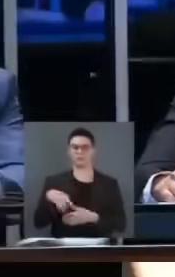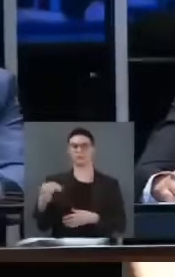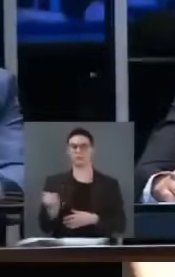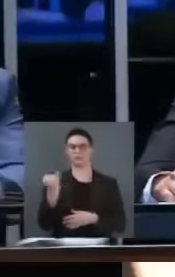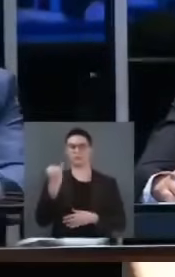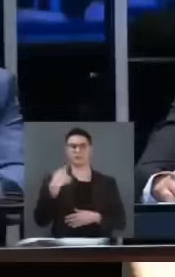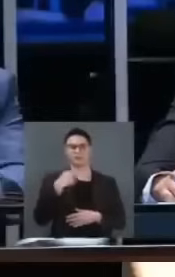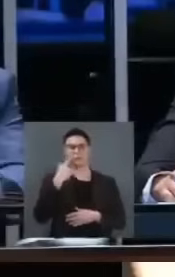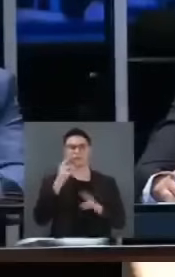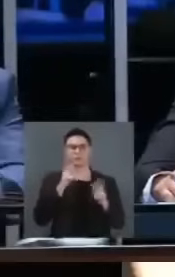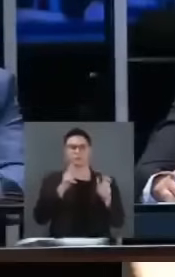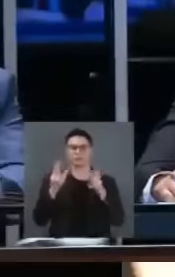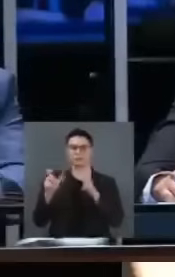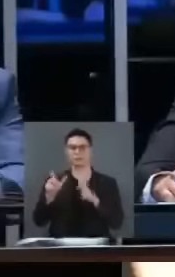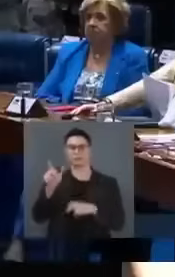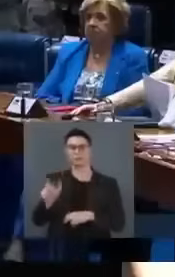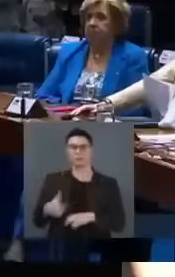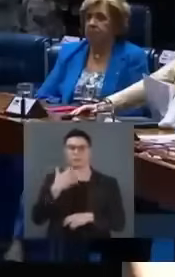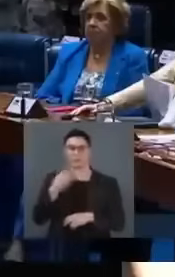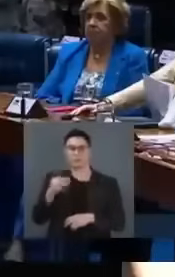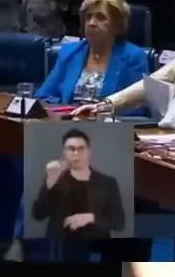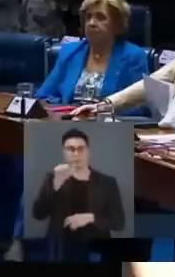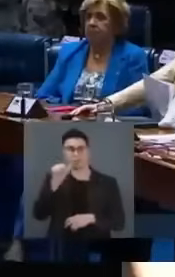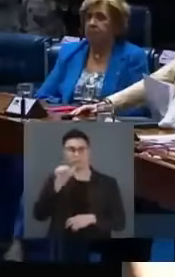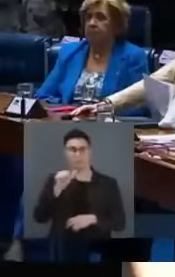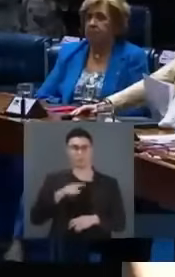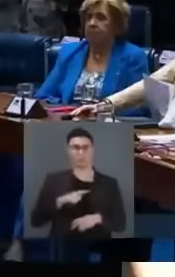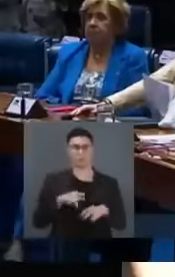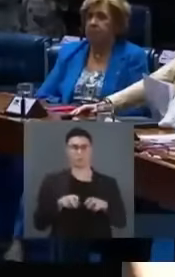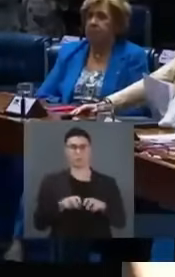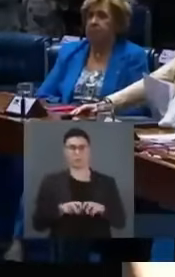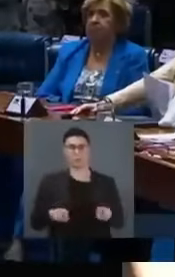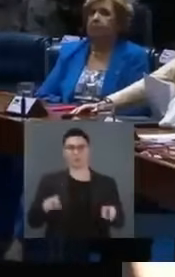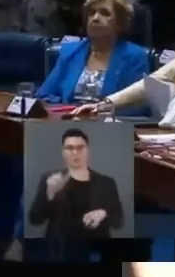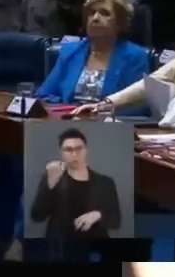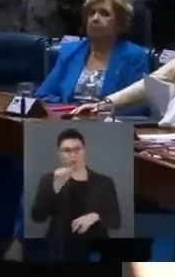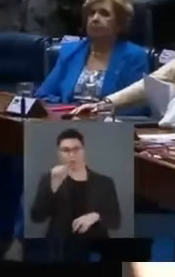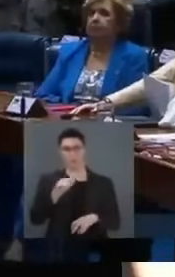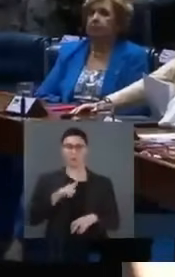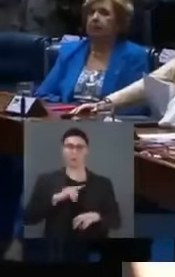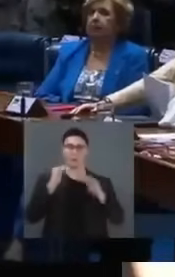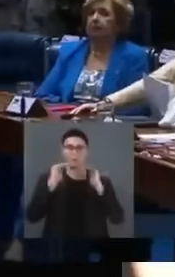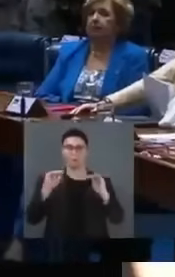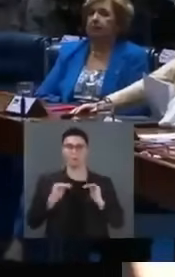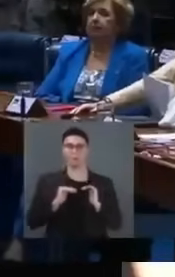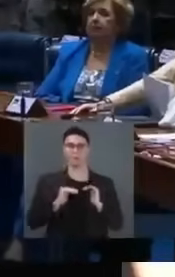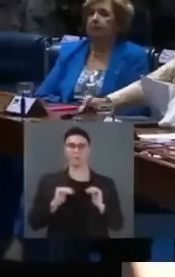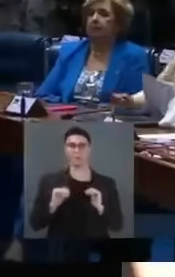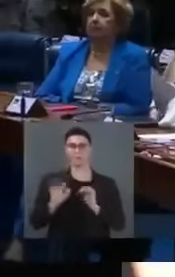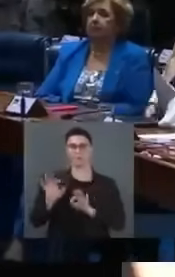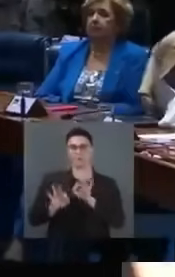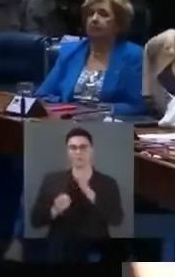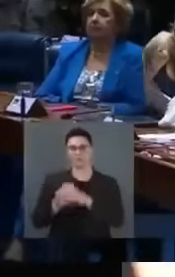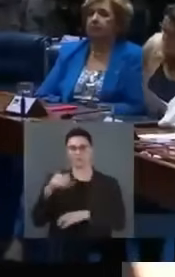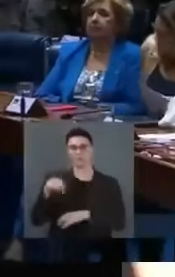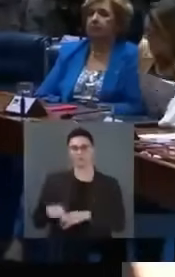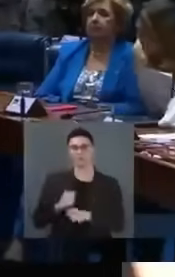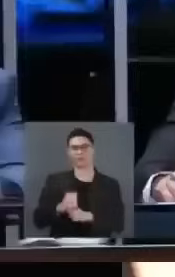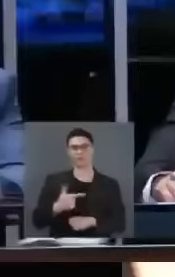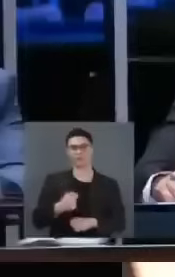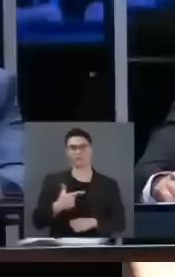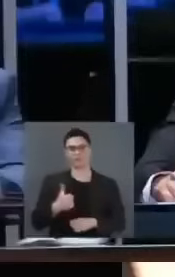importante ouvir a posição das senadoras mulheres. Nós temos uma bancada feminina que eu tive a honra e a satisfação de criar no Senado Federal em